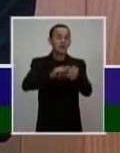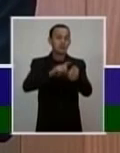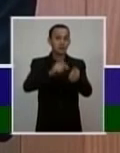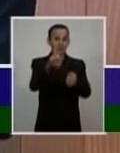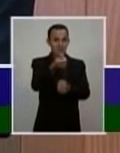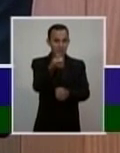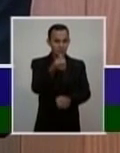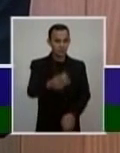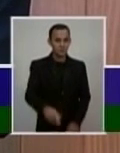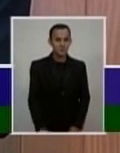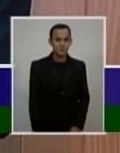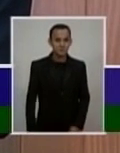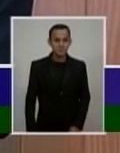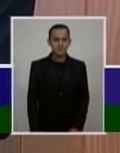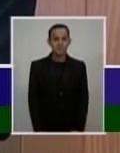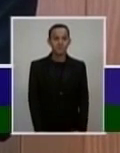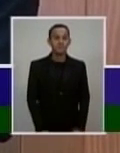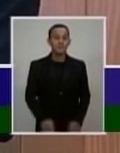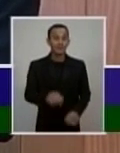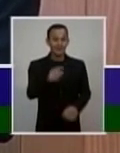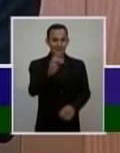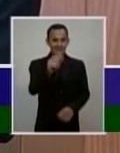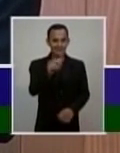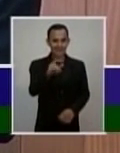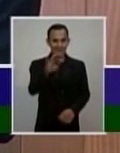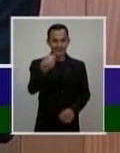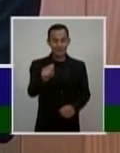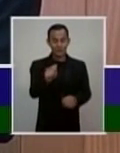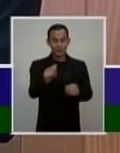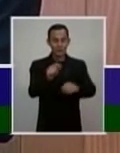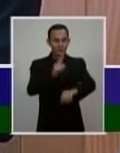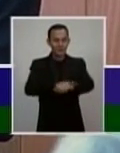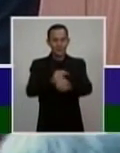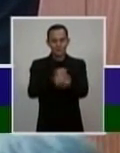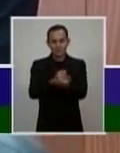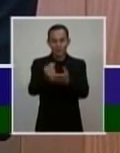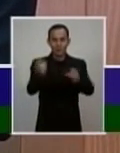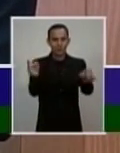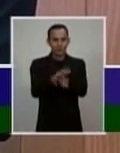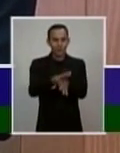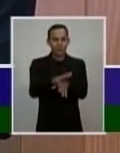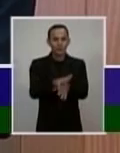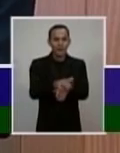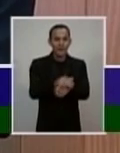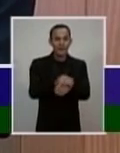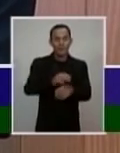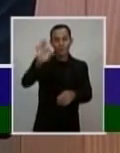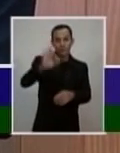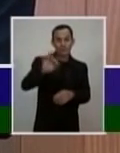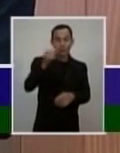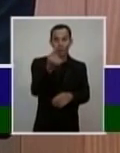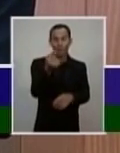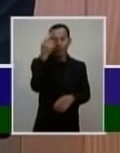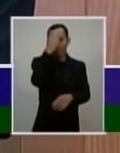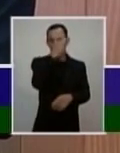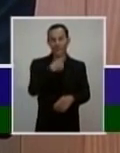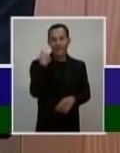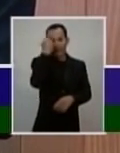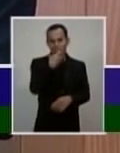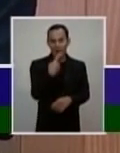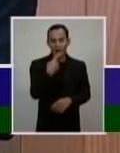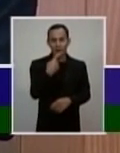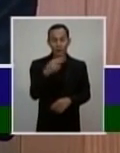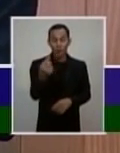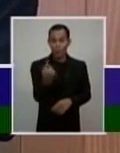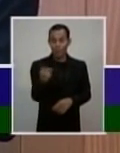11.348, que criou o parquímetro em Uberlândia. A proposta visa uma cobrança bastante inferior de R$ 1,00 por hora e que